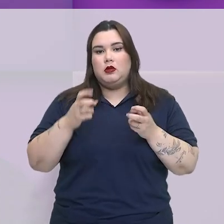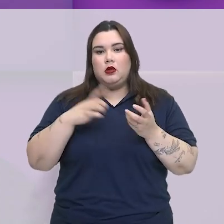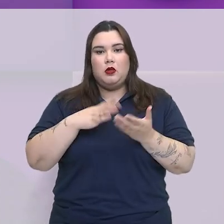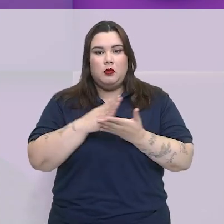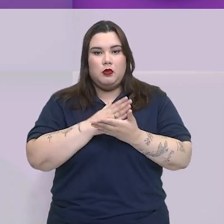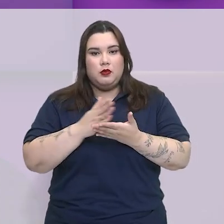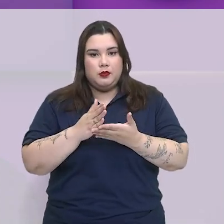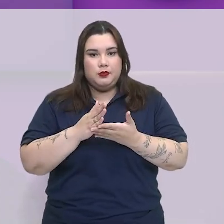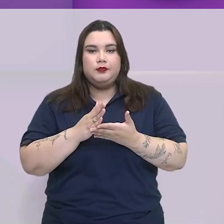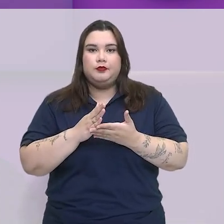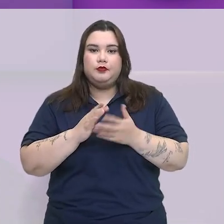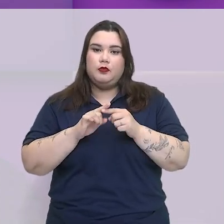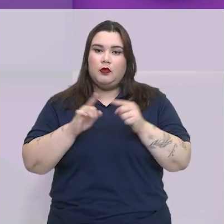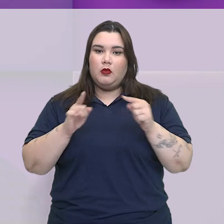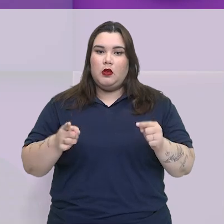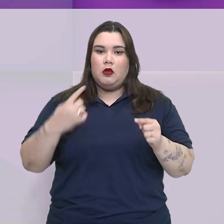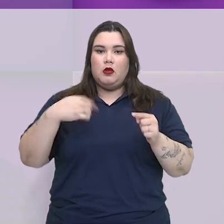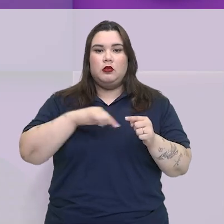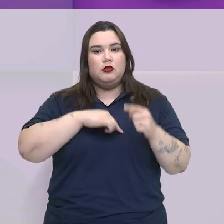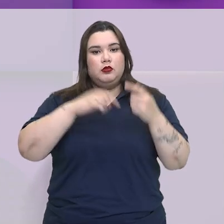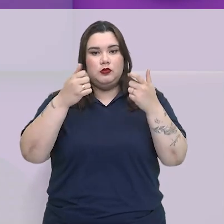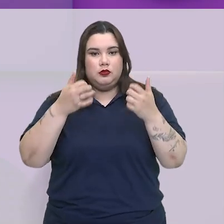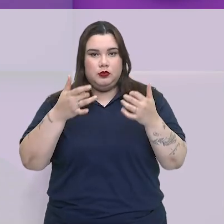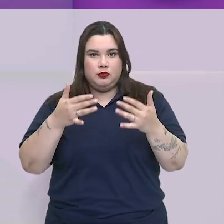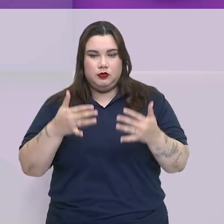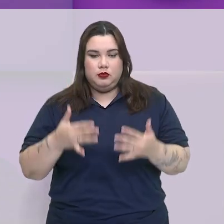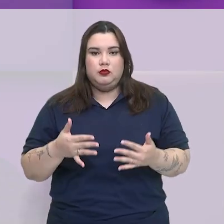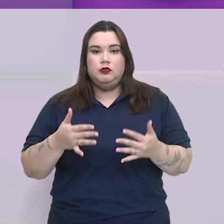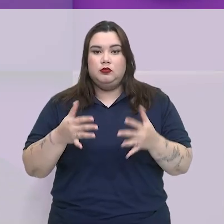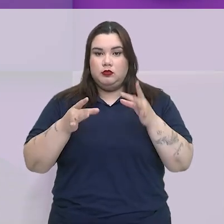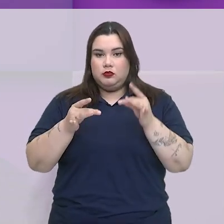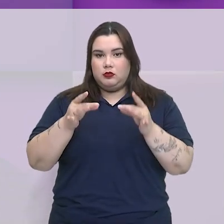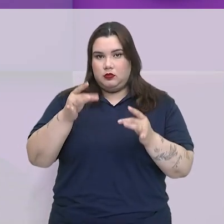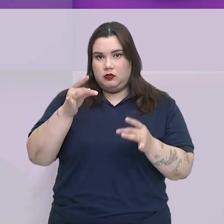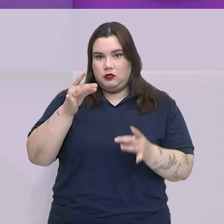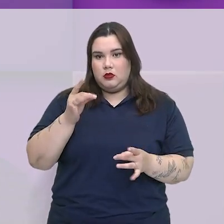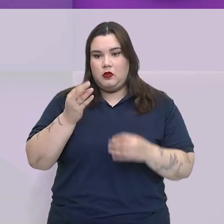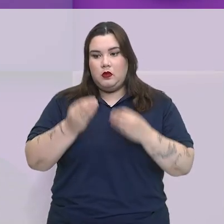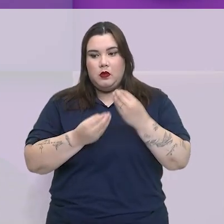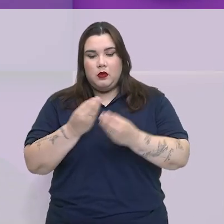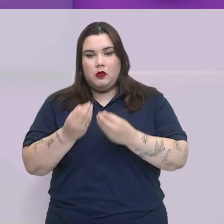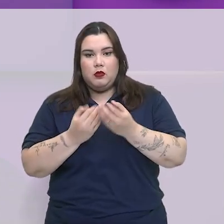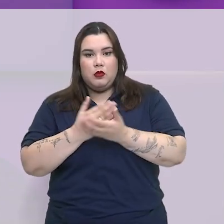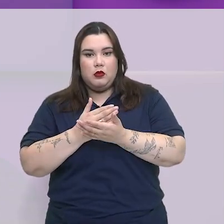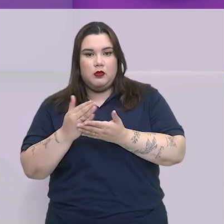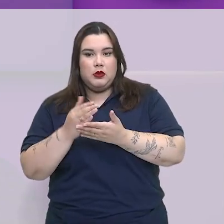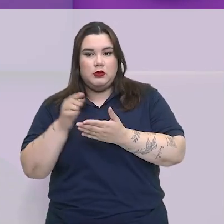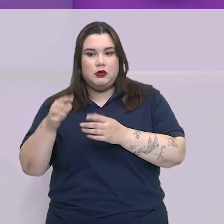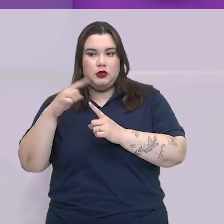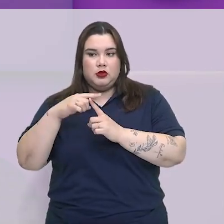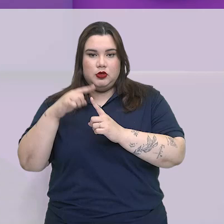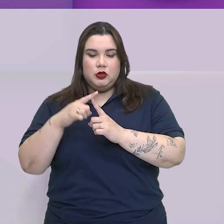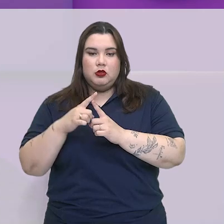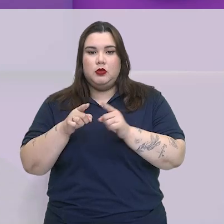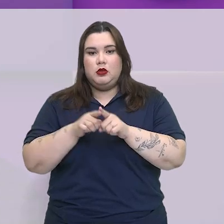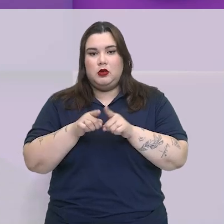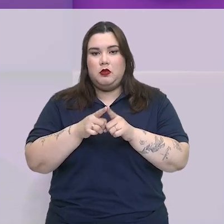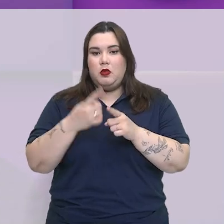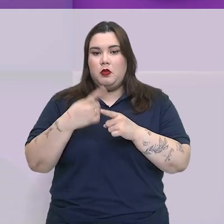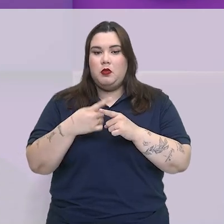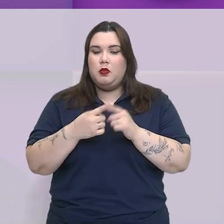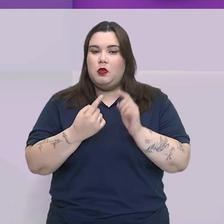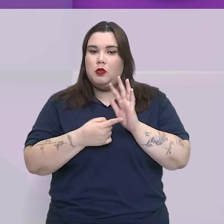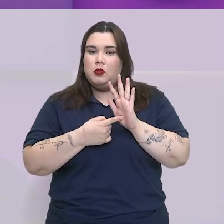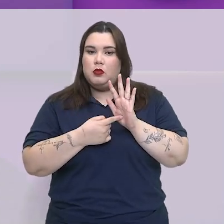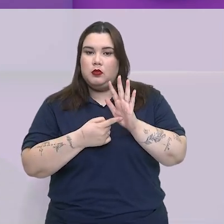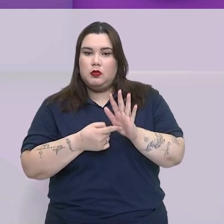algum momento. Mas a gente está aqui para explicar desde o início de onde que vem essa medida e também por que a gente